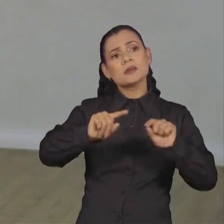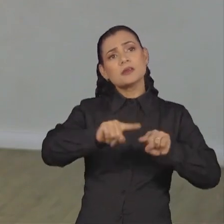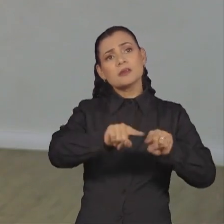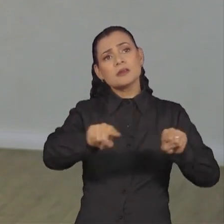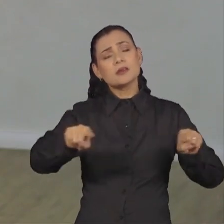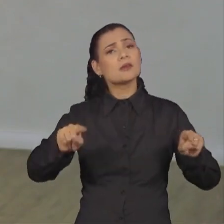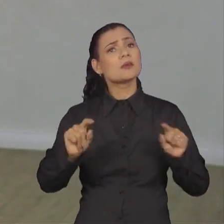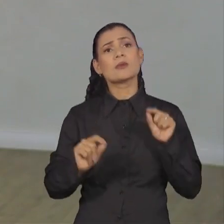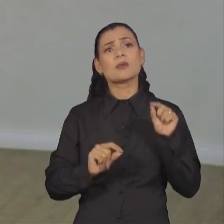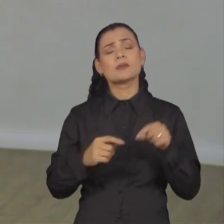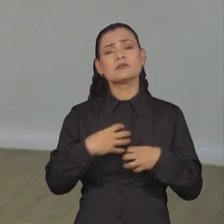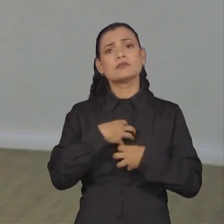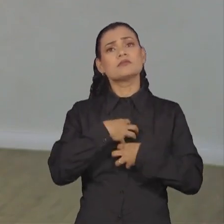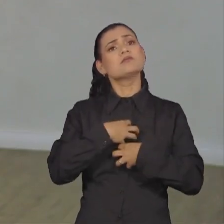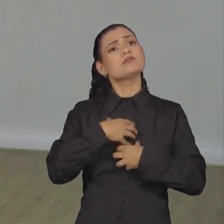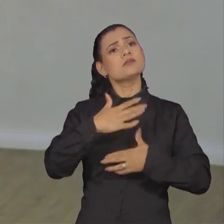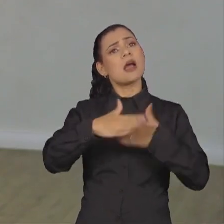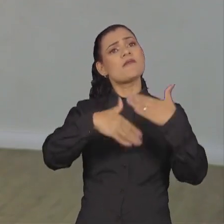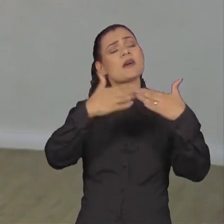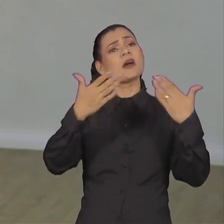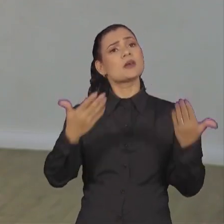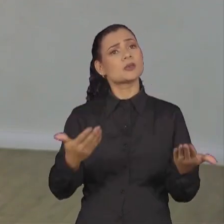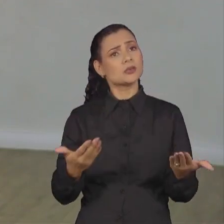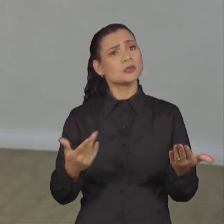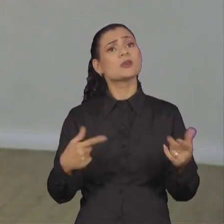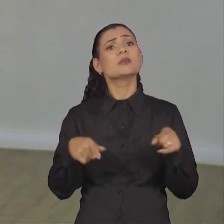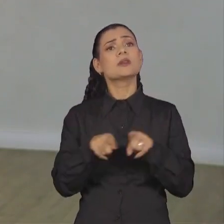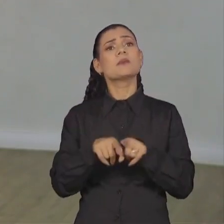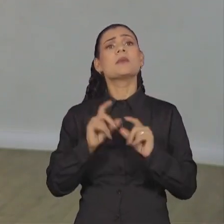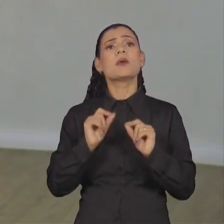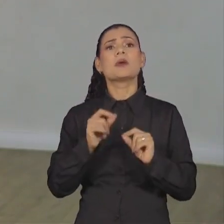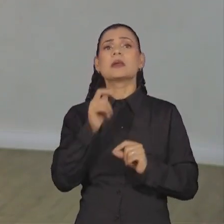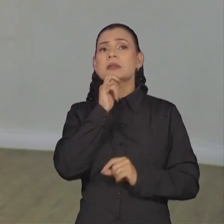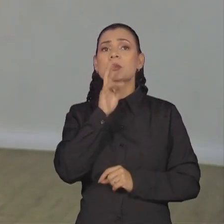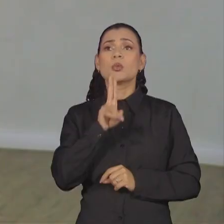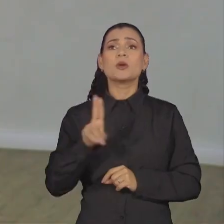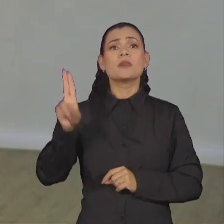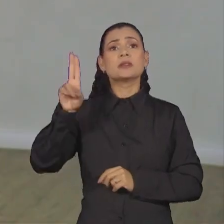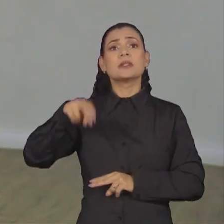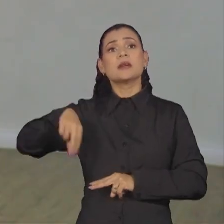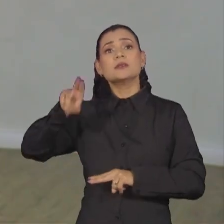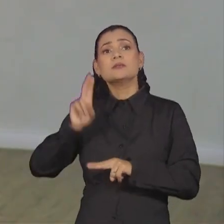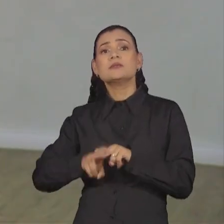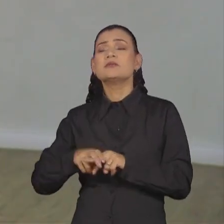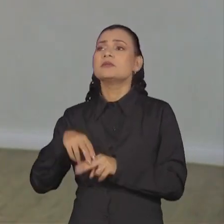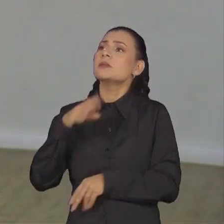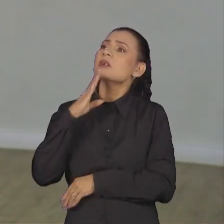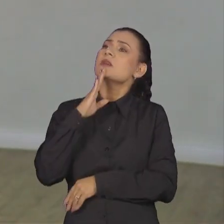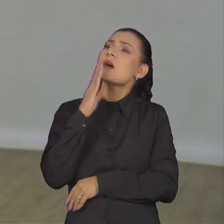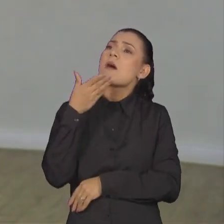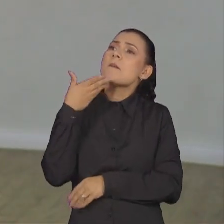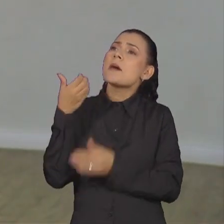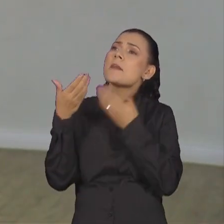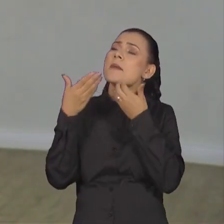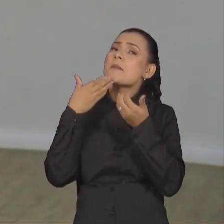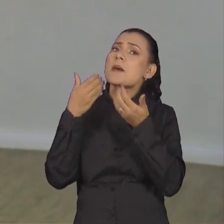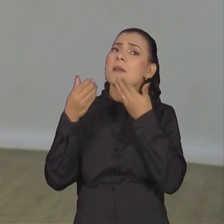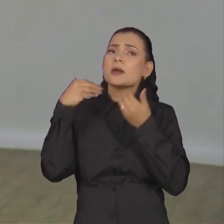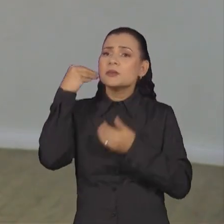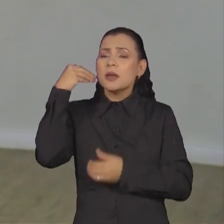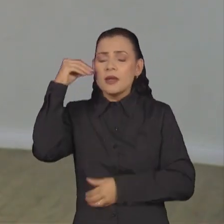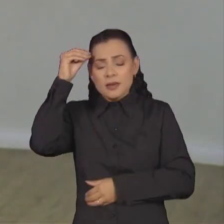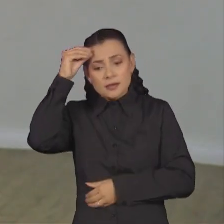elas um avanço muito grande quando elas sentam no banco de uma universidade, porque elas trazem uma sabedoria que os outros não